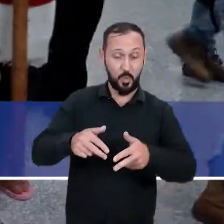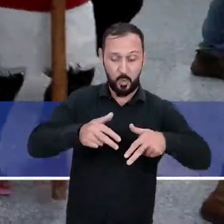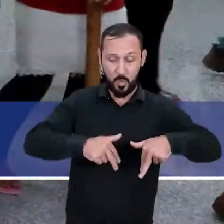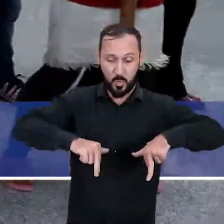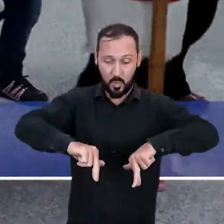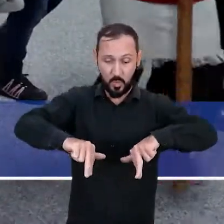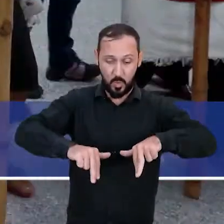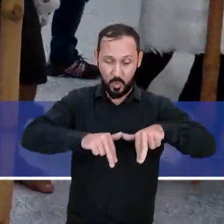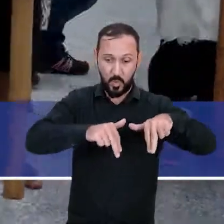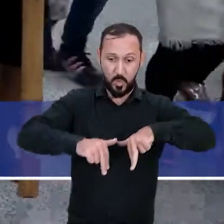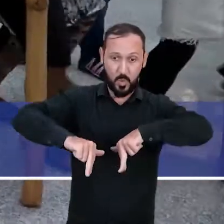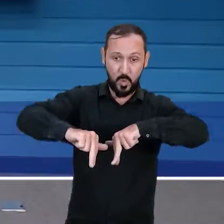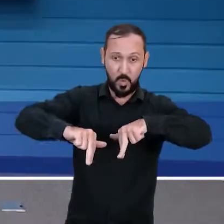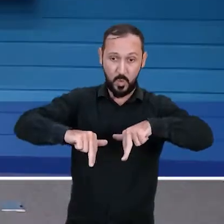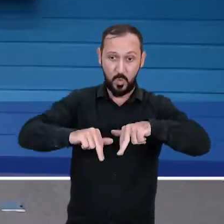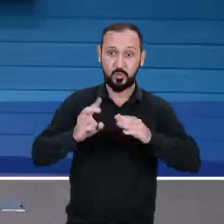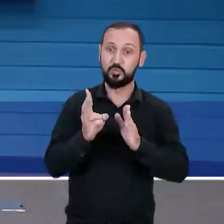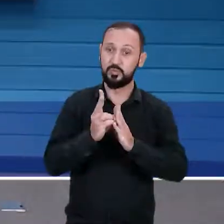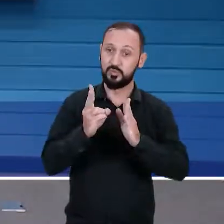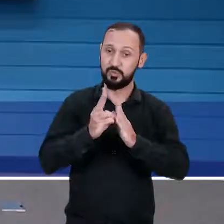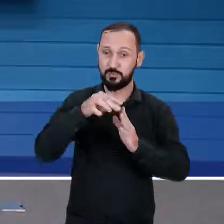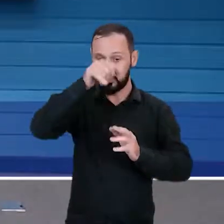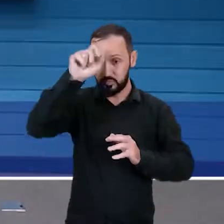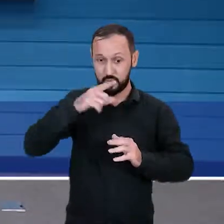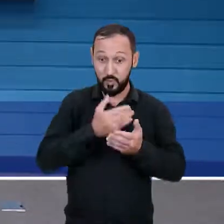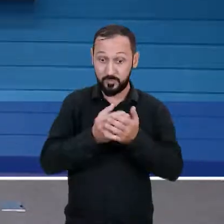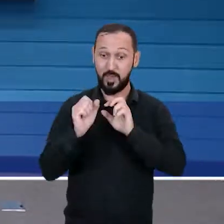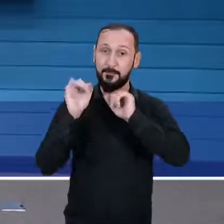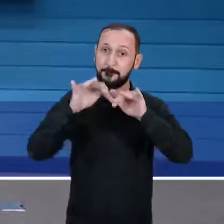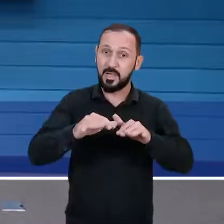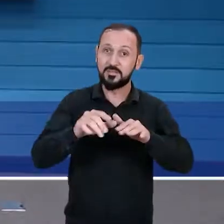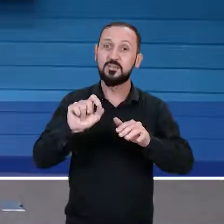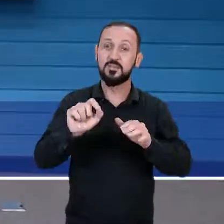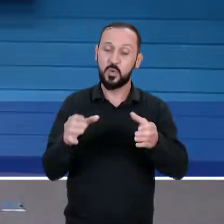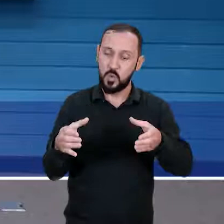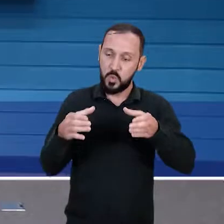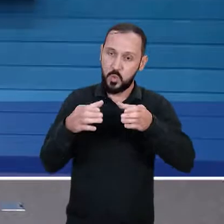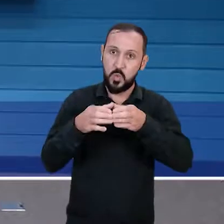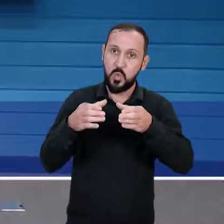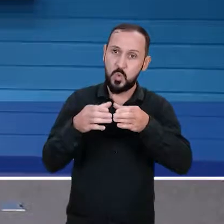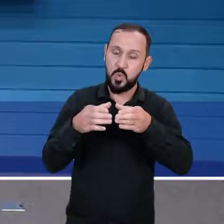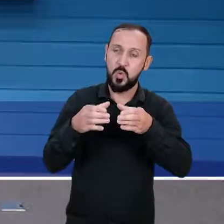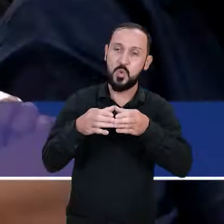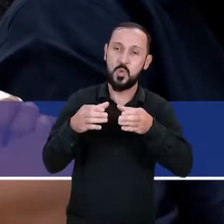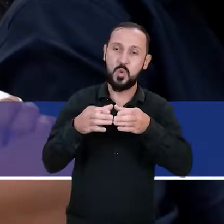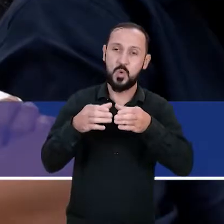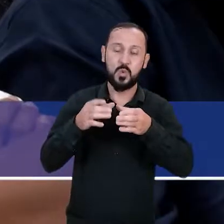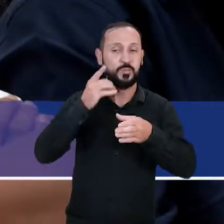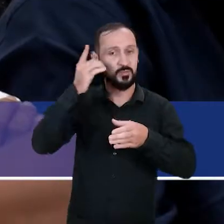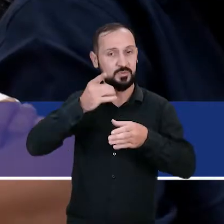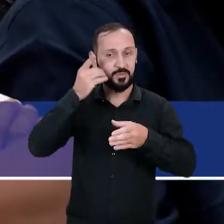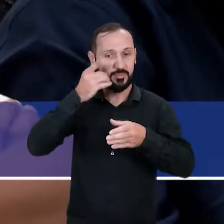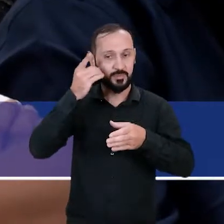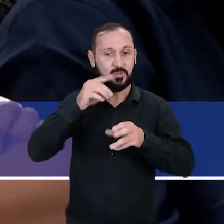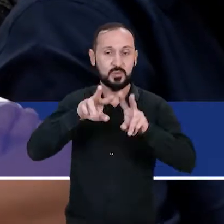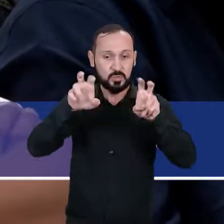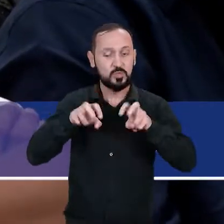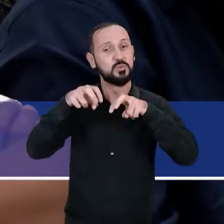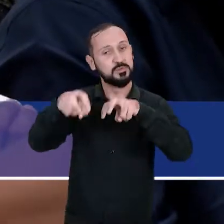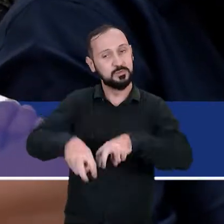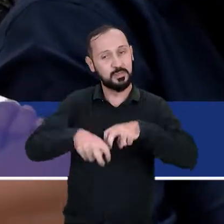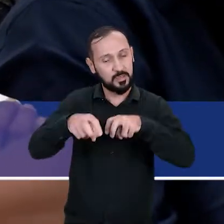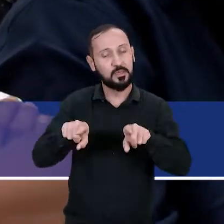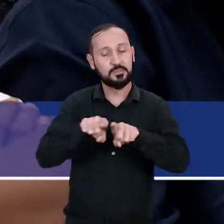dos índios sul-mato-grossenses, que a Comissão de Desenvolvimento Agrário e Assuntos Indígenas e Quilombolas realizou sua primeira